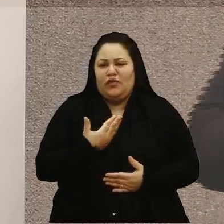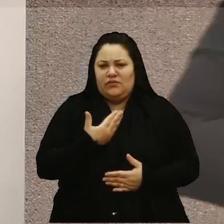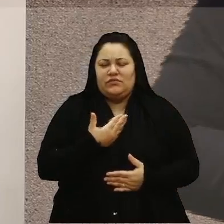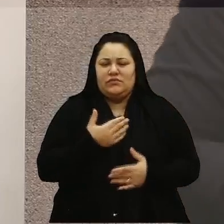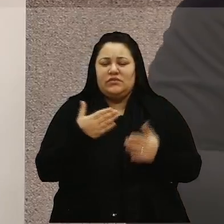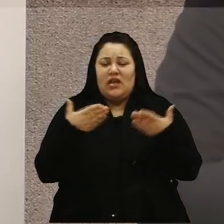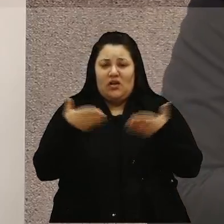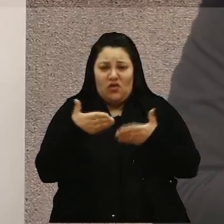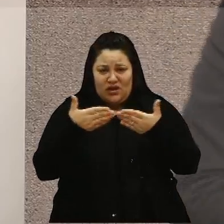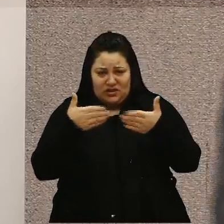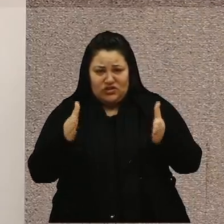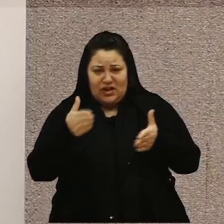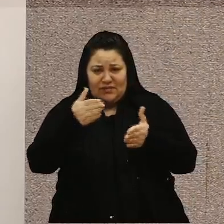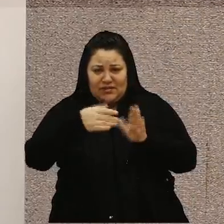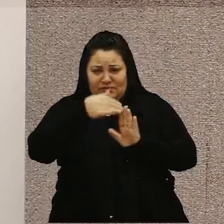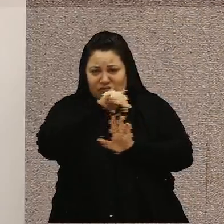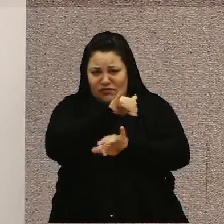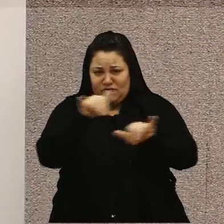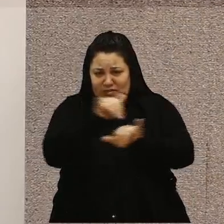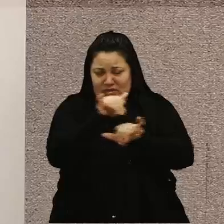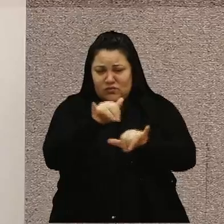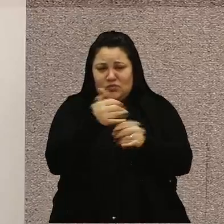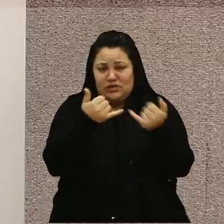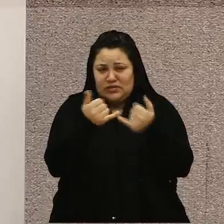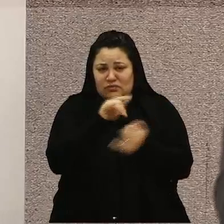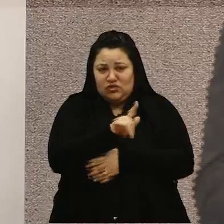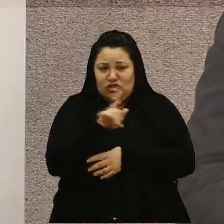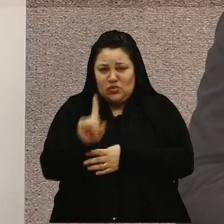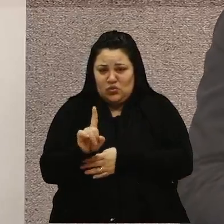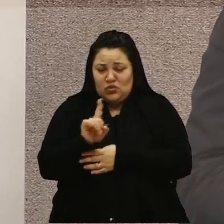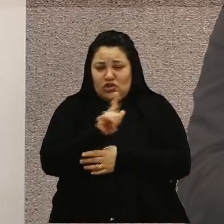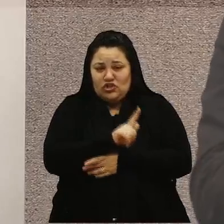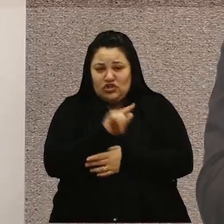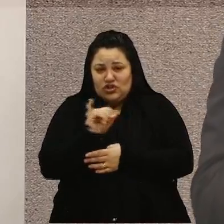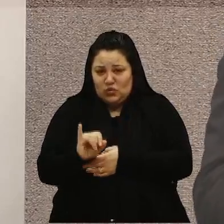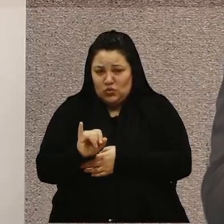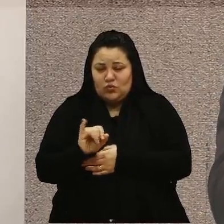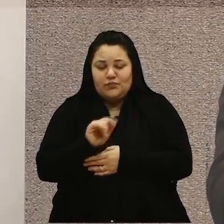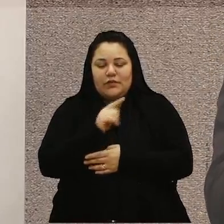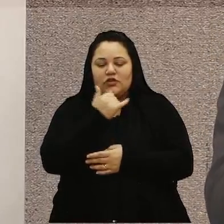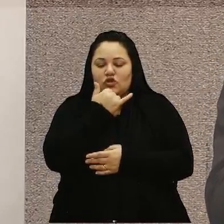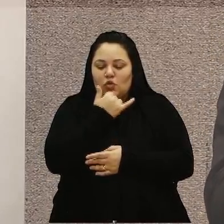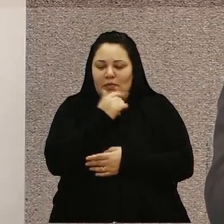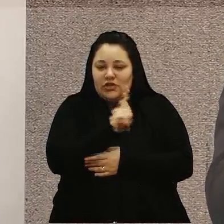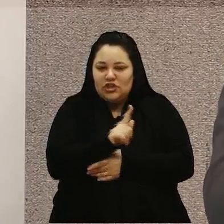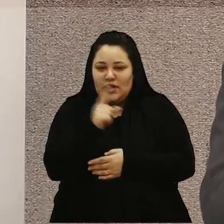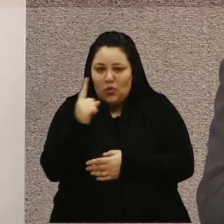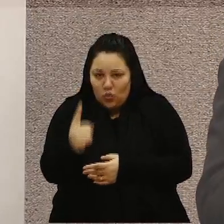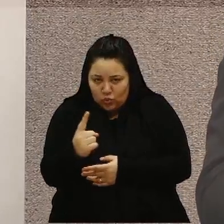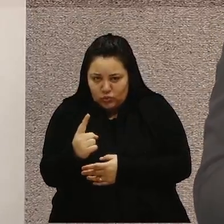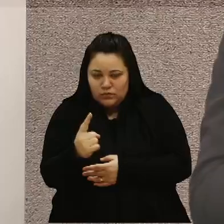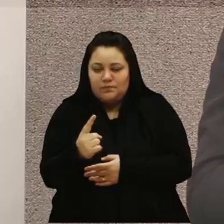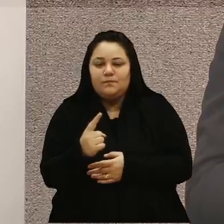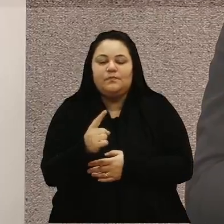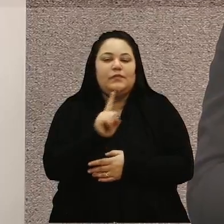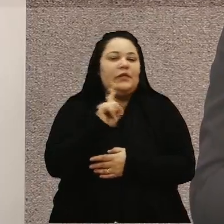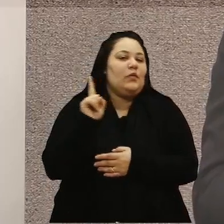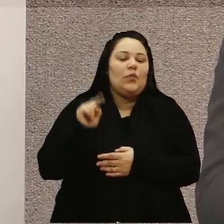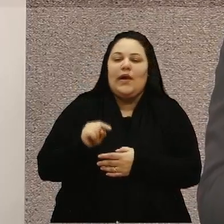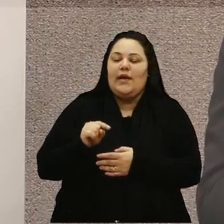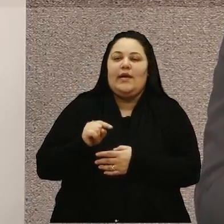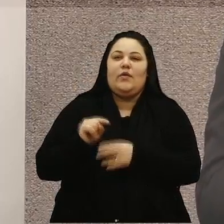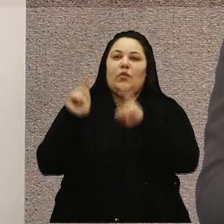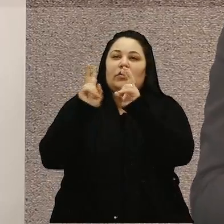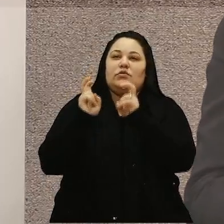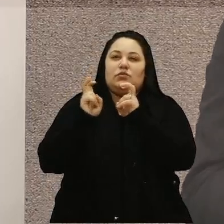por exemplo, do G1. Não é a matéria lá do Auriverde, bolsonarista, radical, de direita. Olha